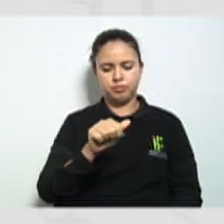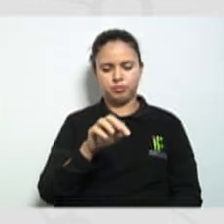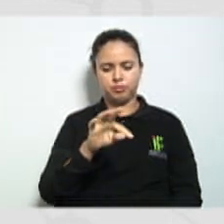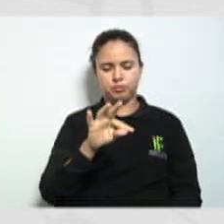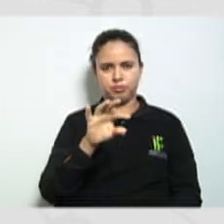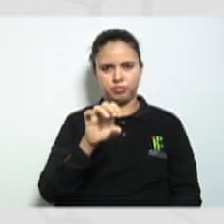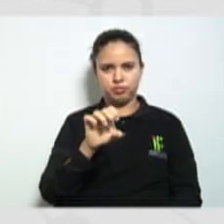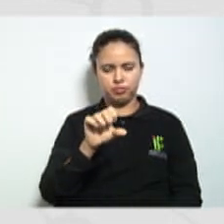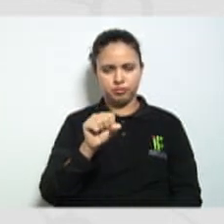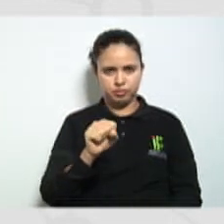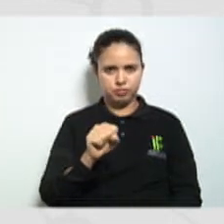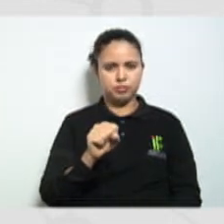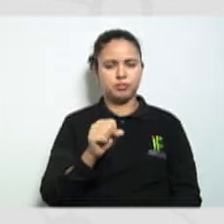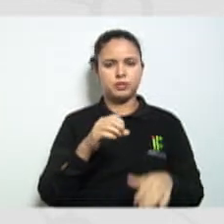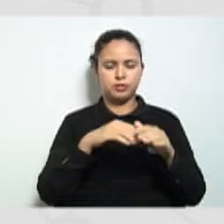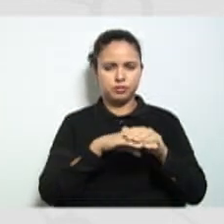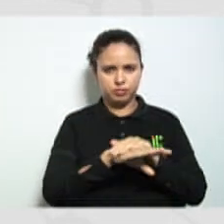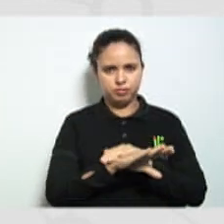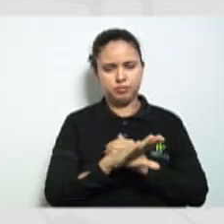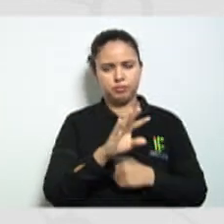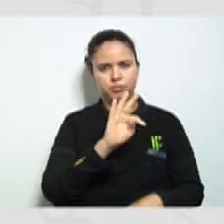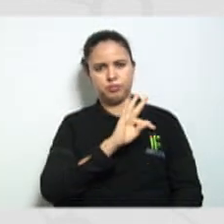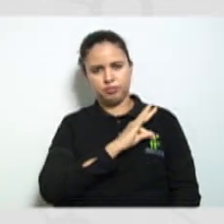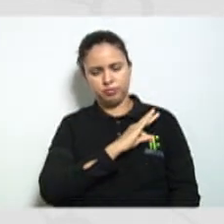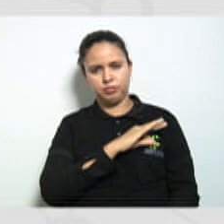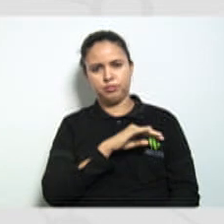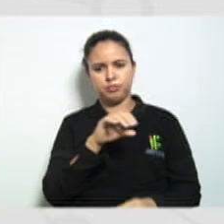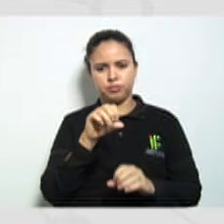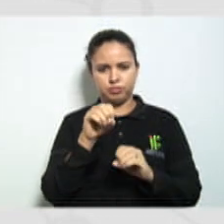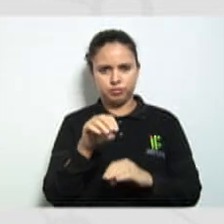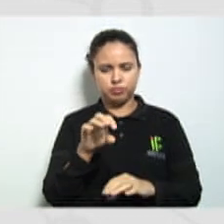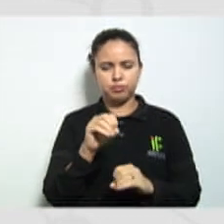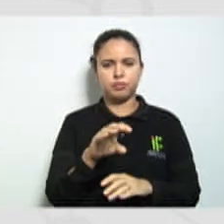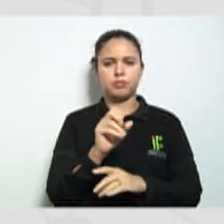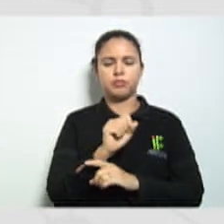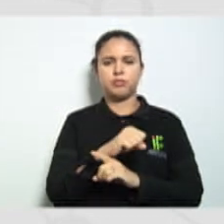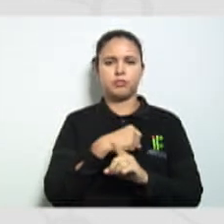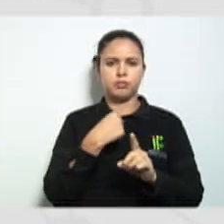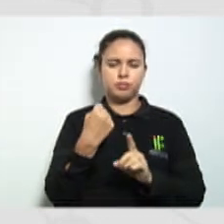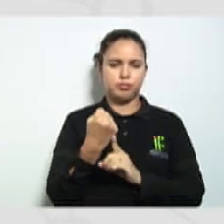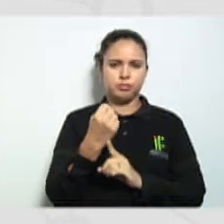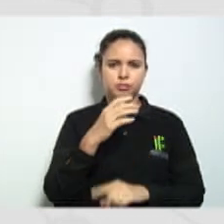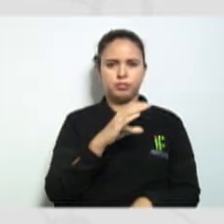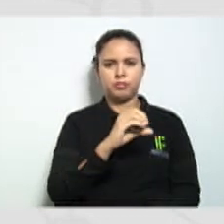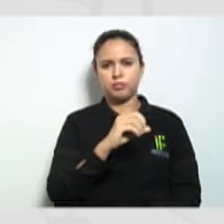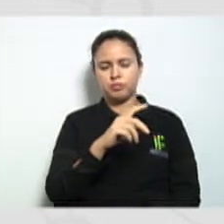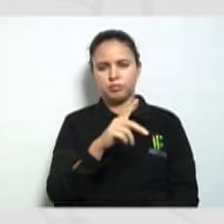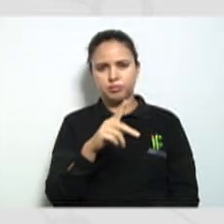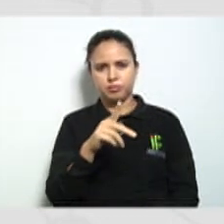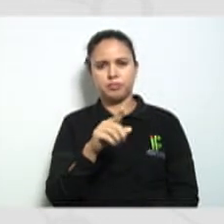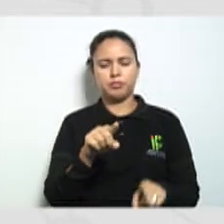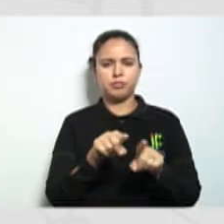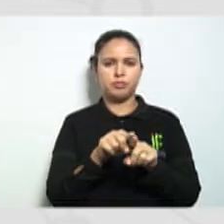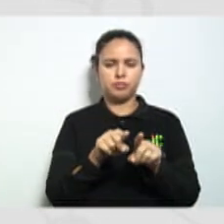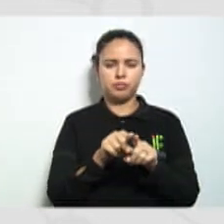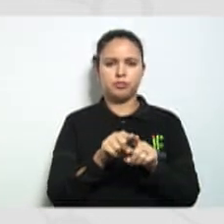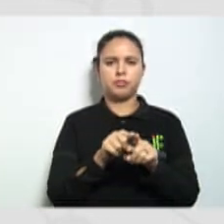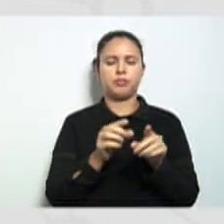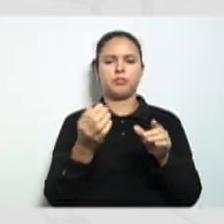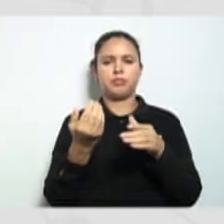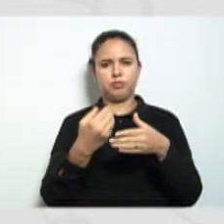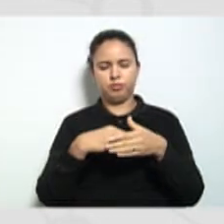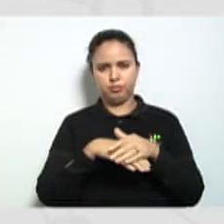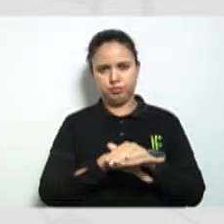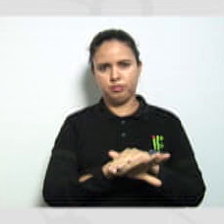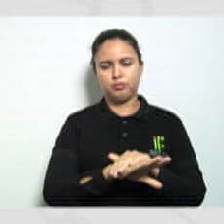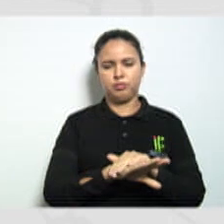de Assistência Técnica Educacional e Social da cooperativa. Eu vou constituir o que também?